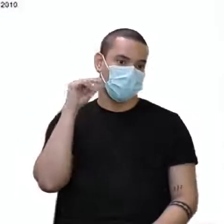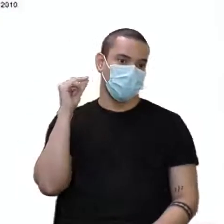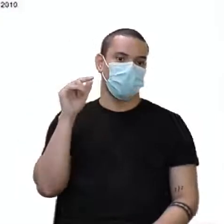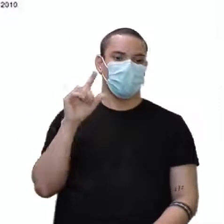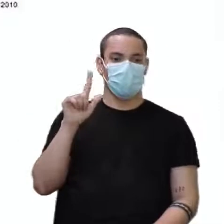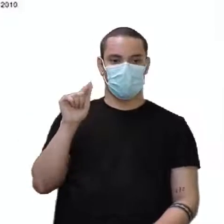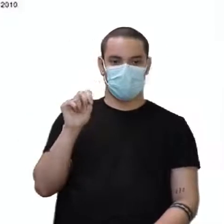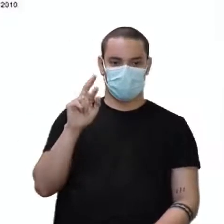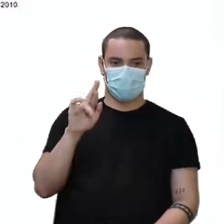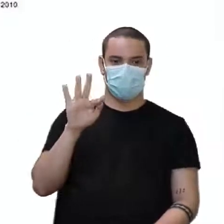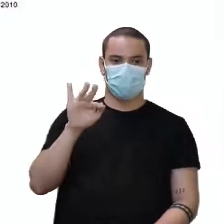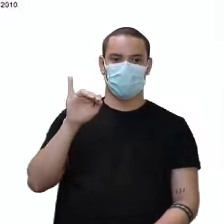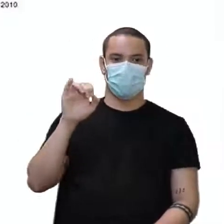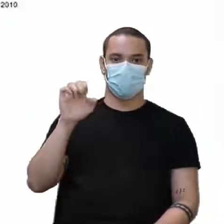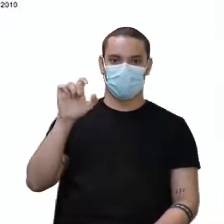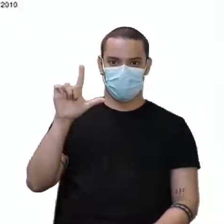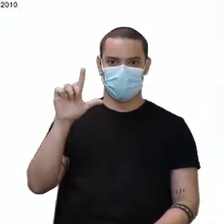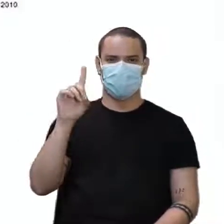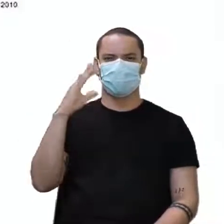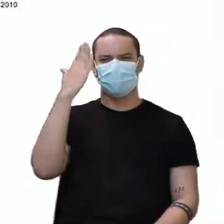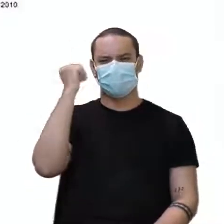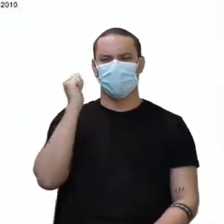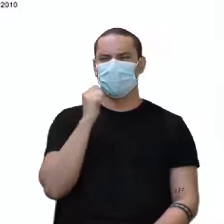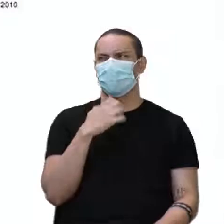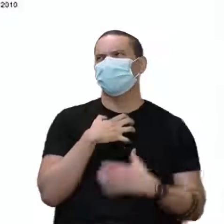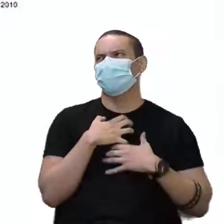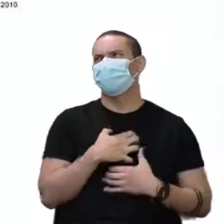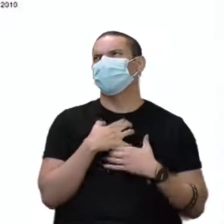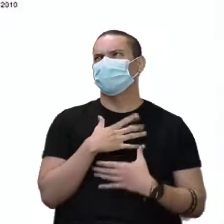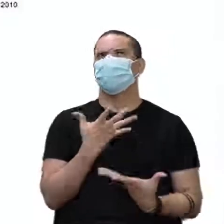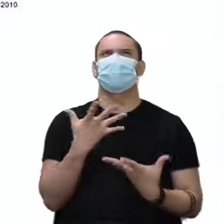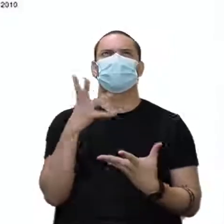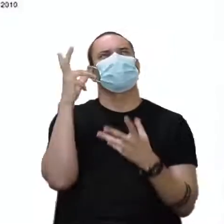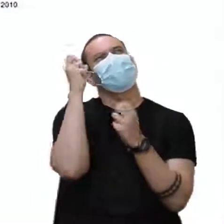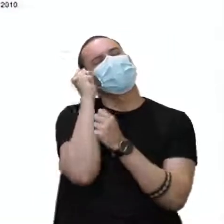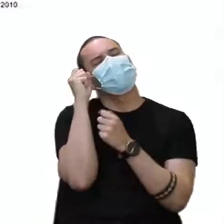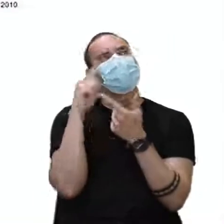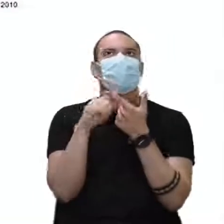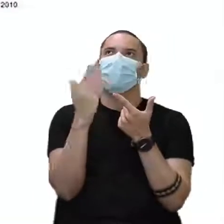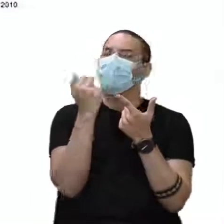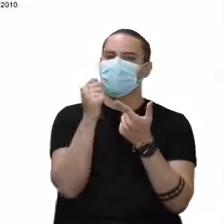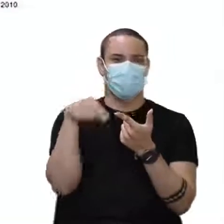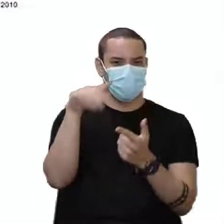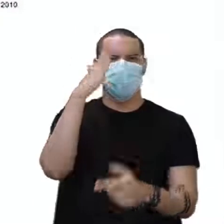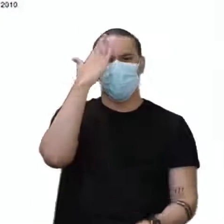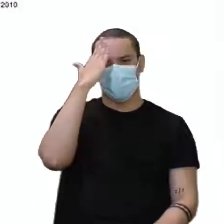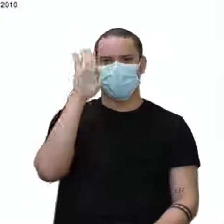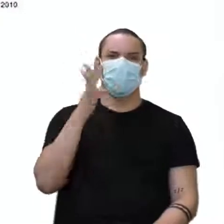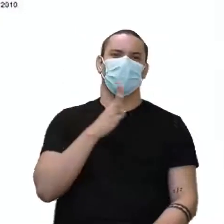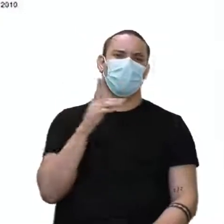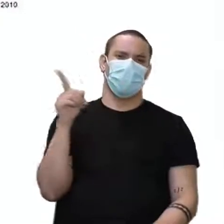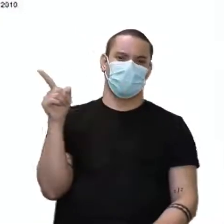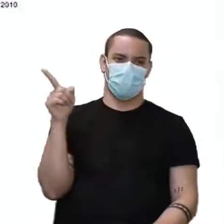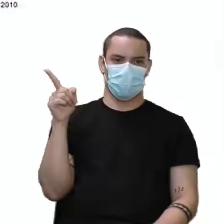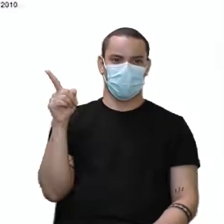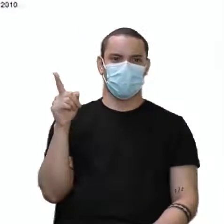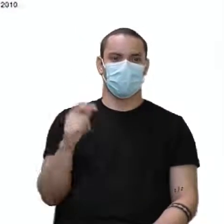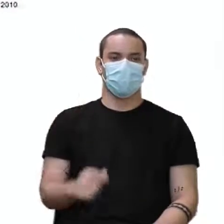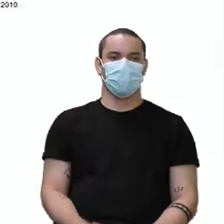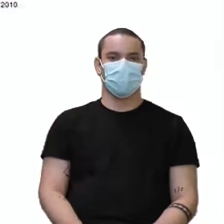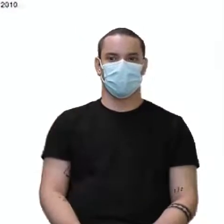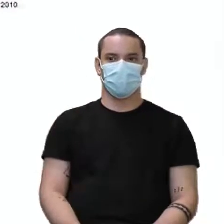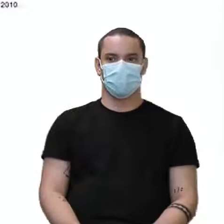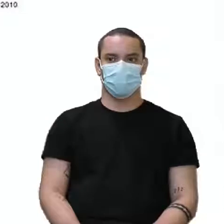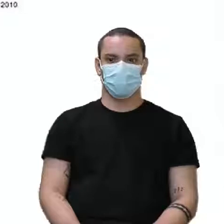também. E lembra que ele é um gato bem ranzinza, só quer comer e dormir. Olha só o semblante do Garfield. Meu,